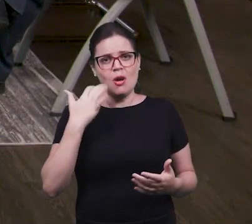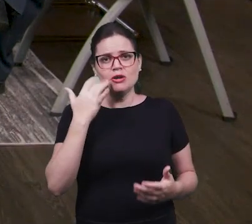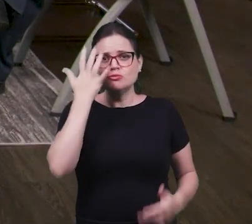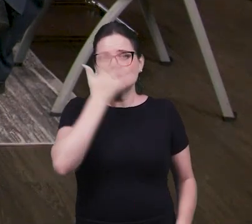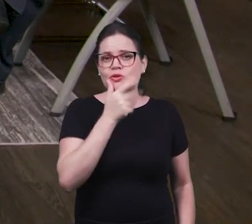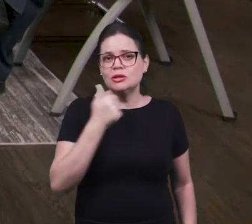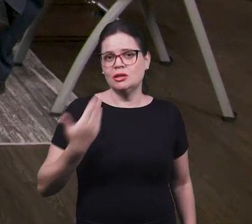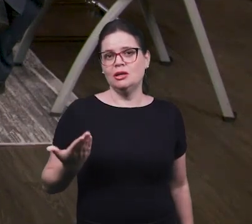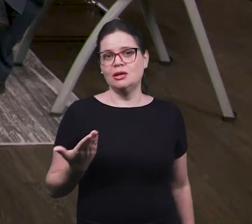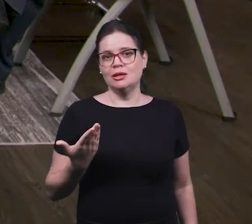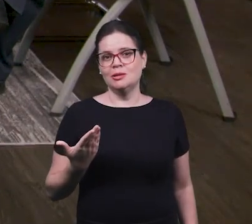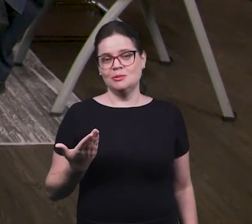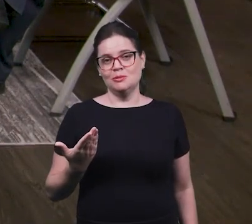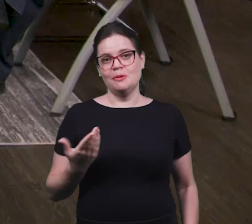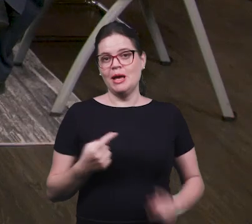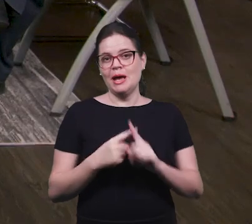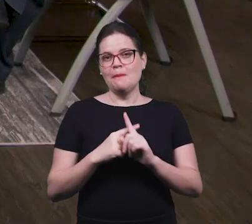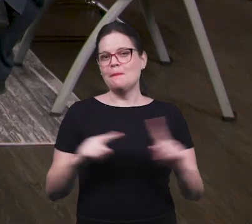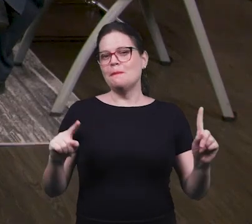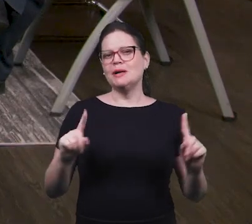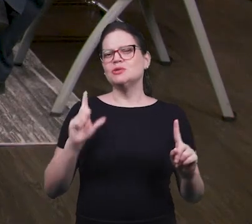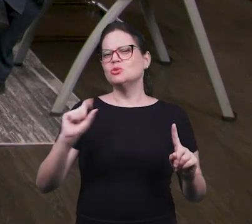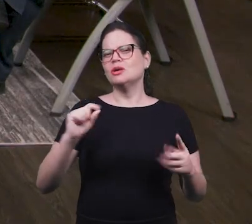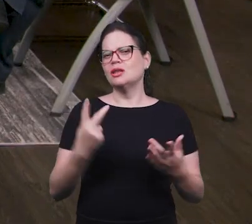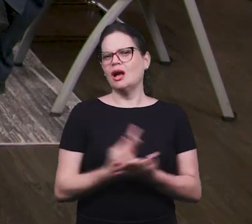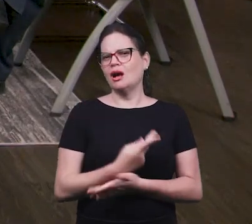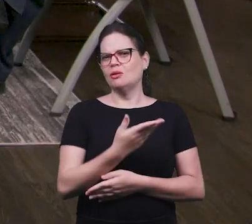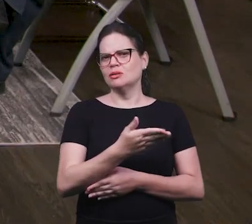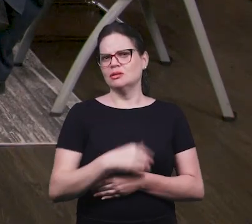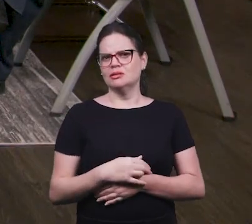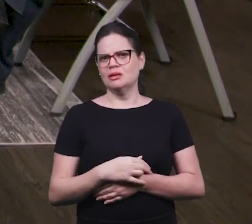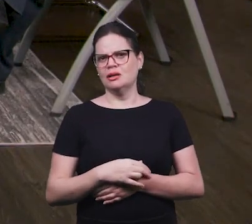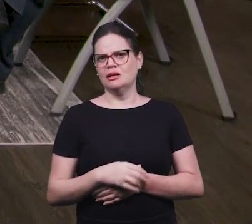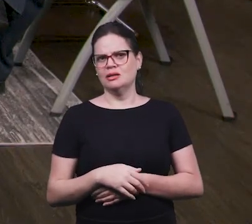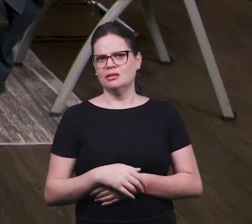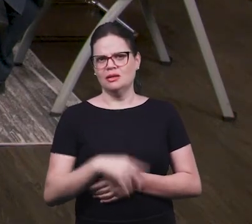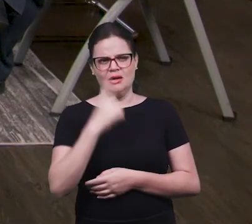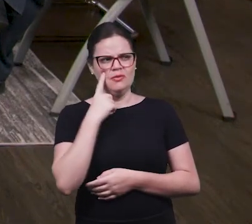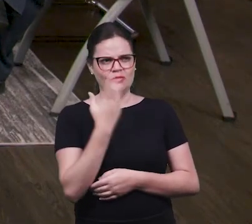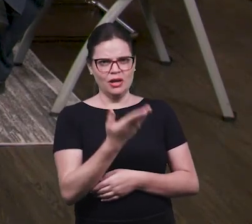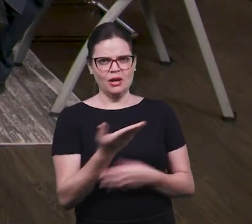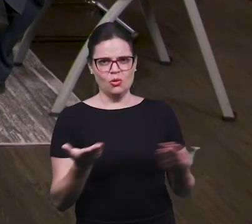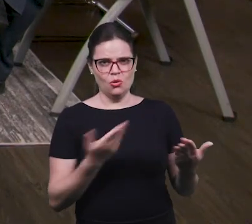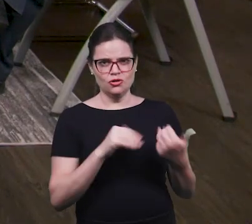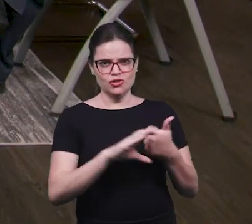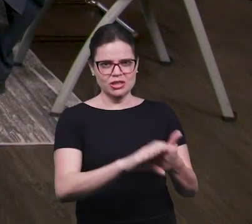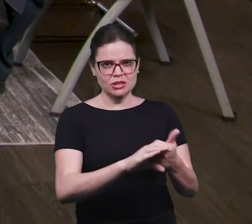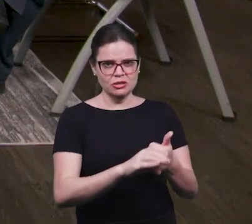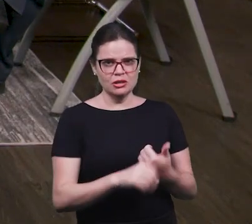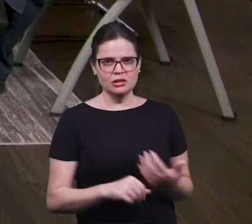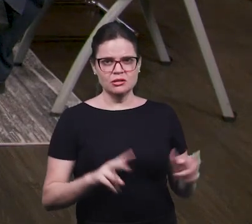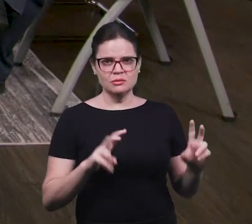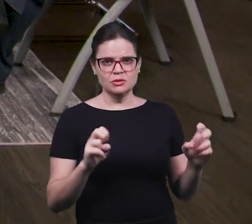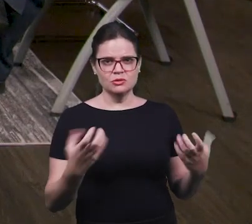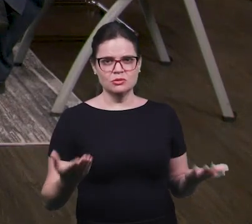bonito o folclore. Mas o que está acontecendo? Pega os programas todos hoje,